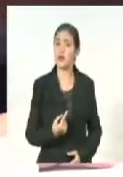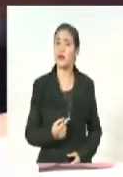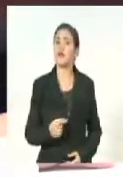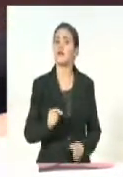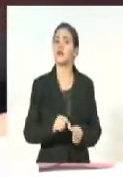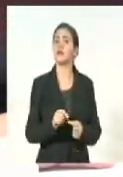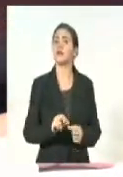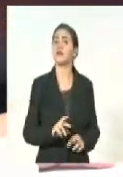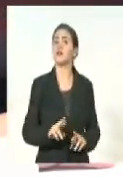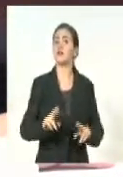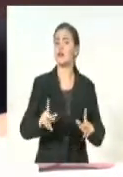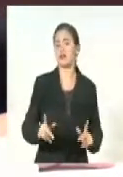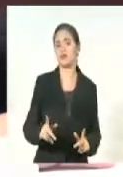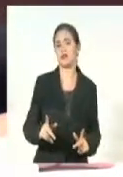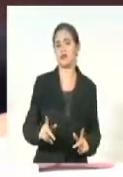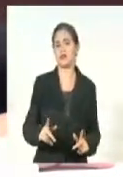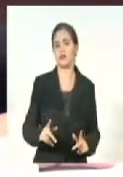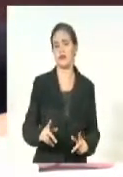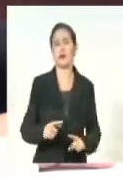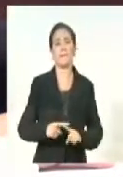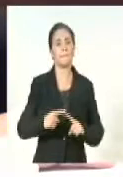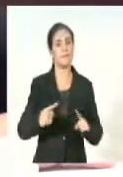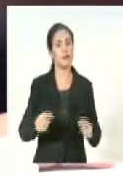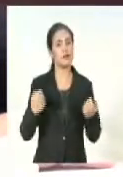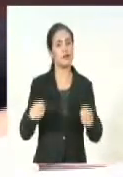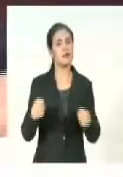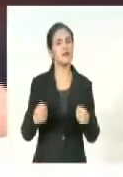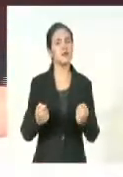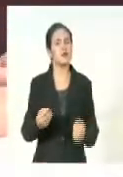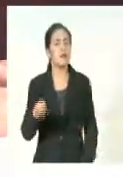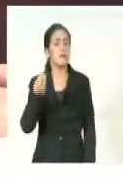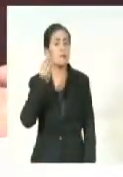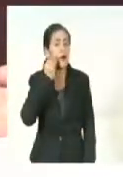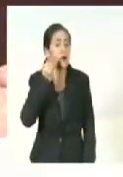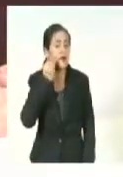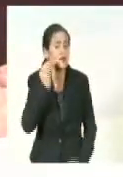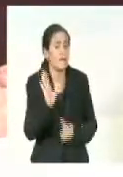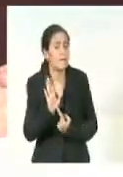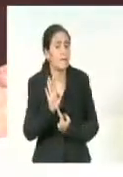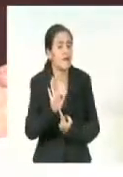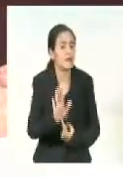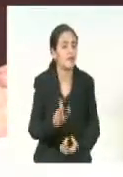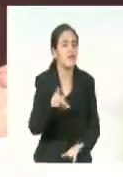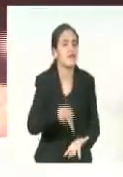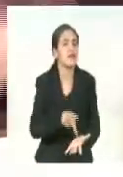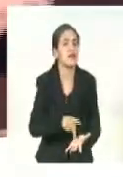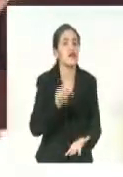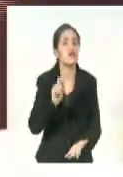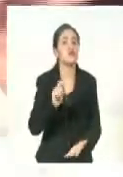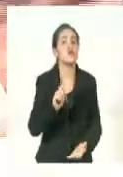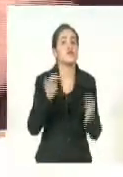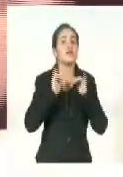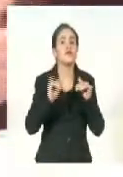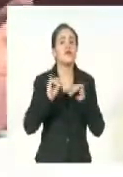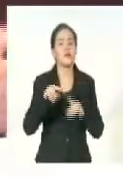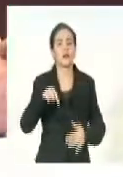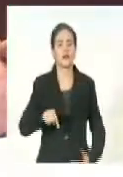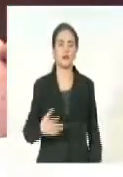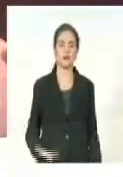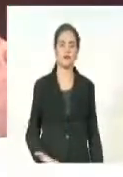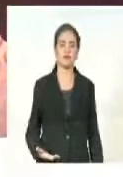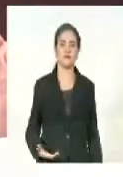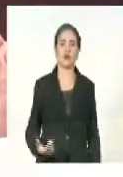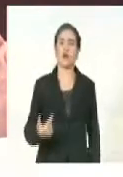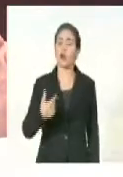é preciso que prove o que está sendo dito nesta casa. Eu acho que a coisa está sendo...